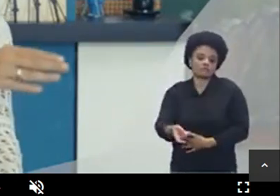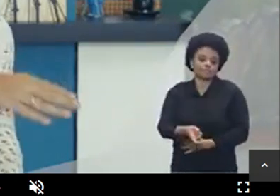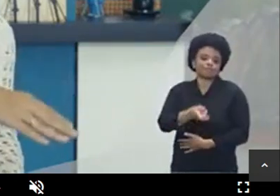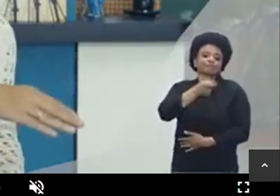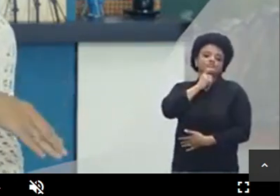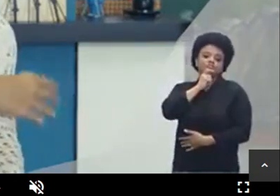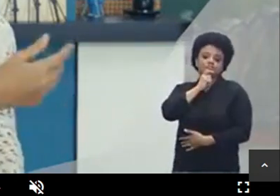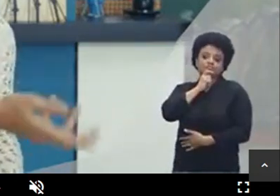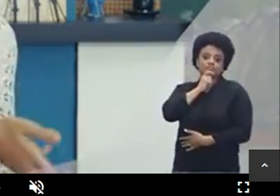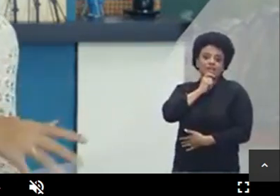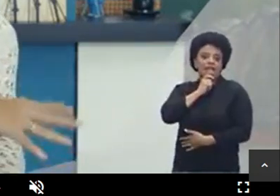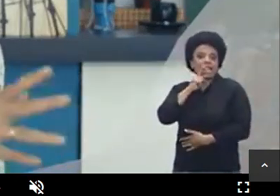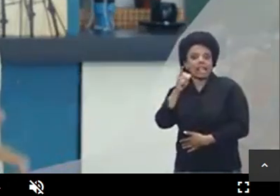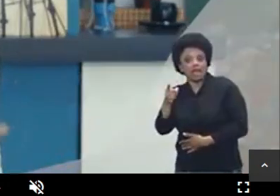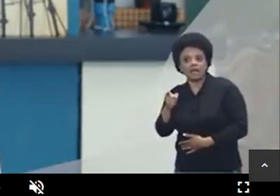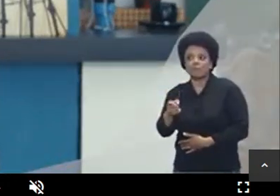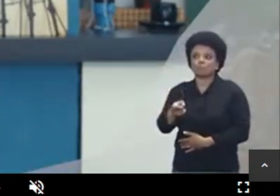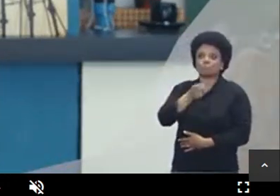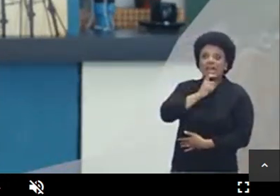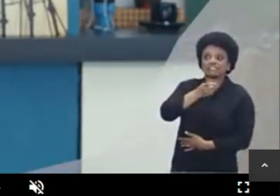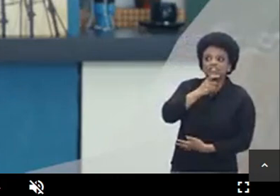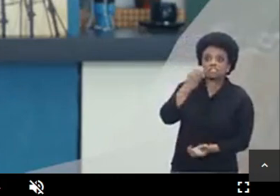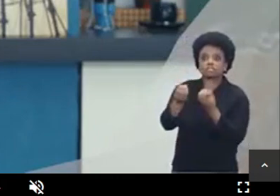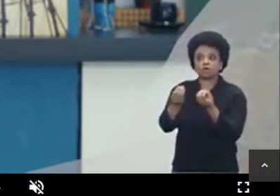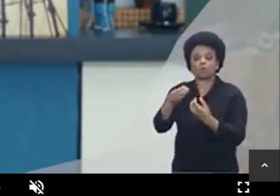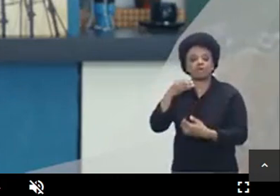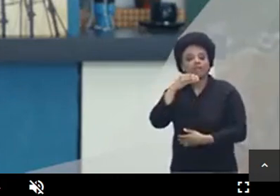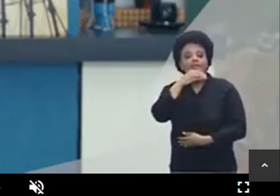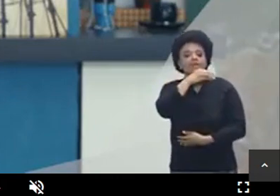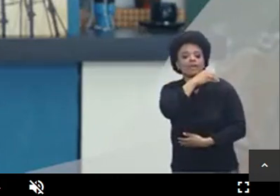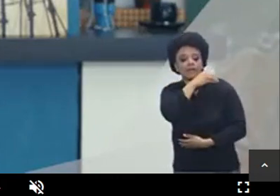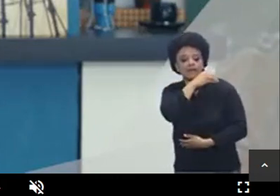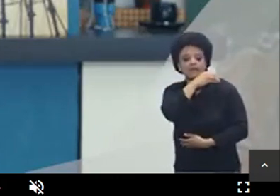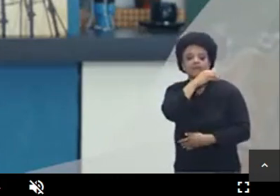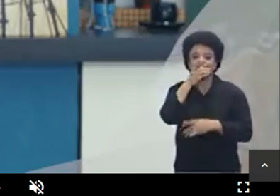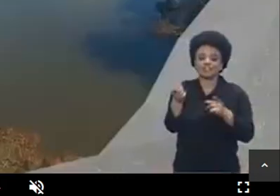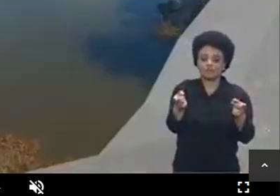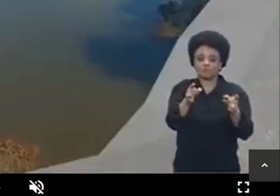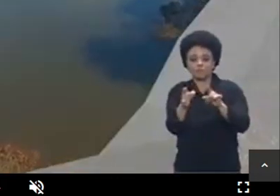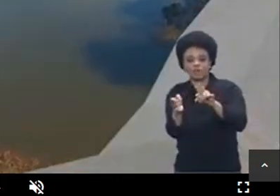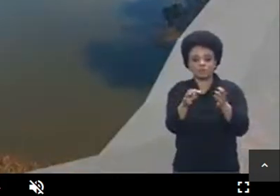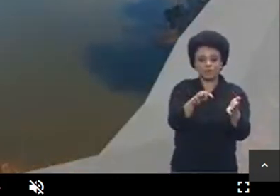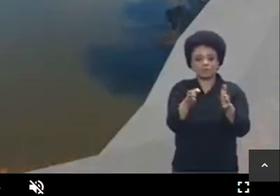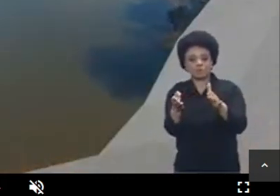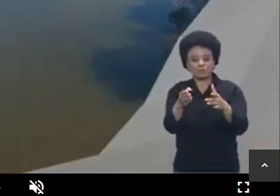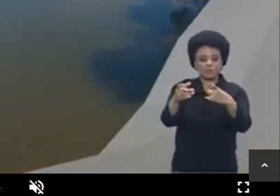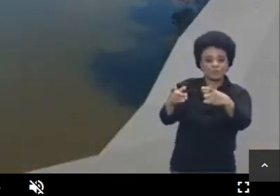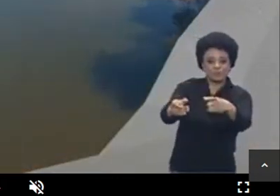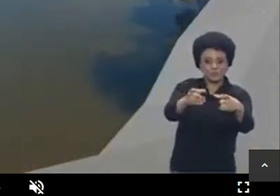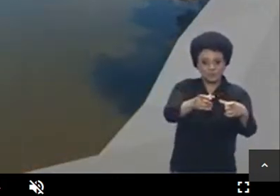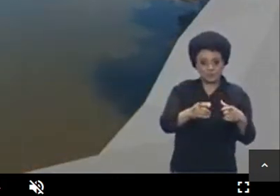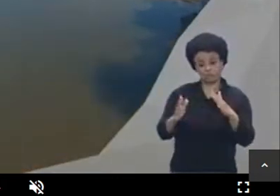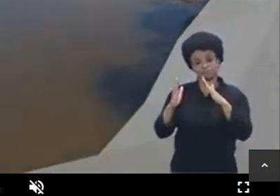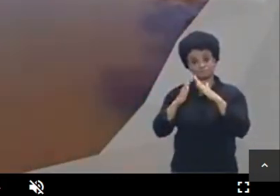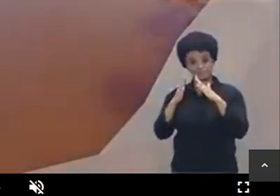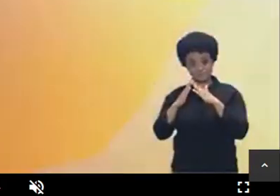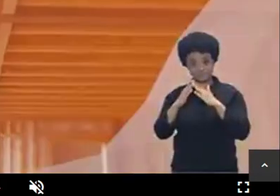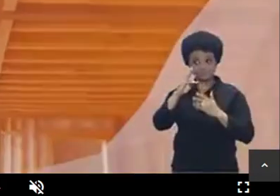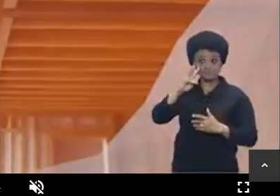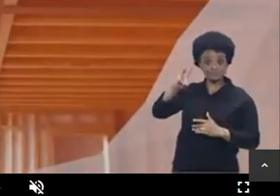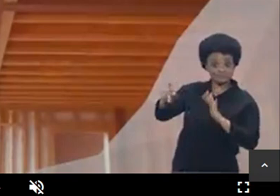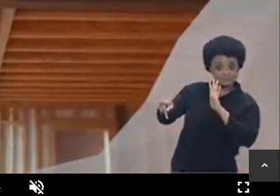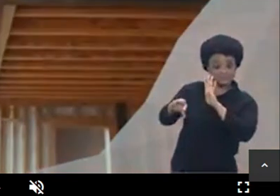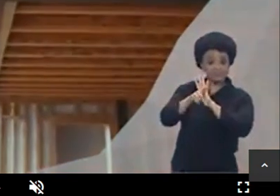soluções mais sustentáveis para esquentar. E assim a gente vai variando de um para o outro. Para contrapor as estações